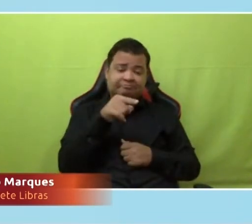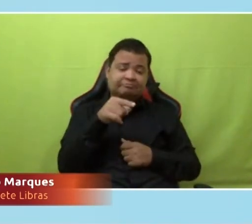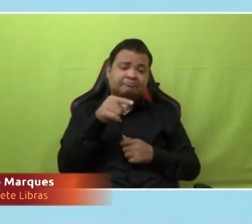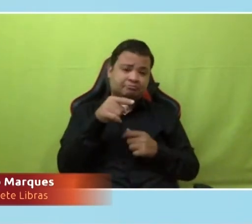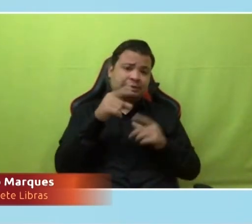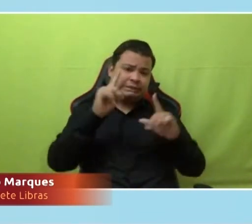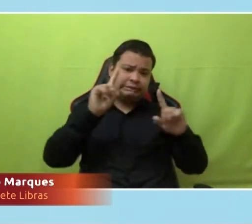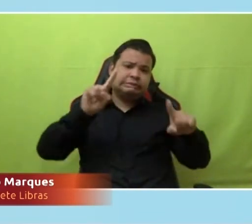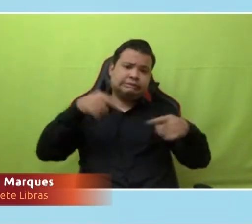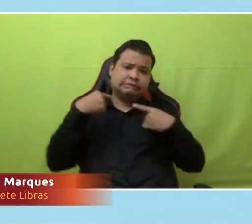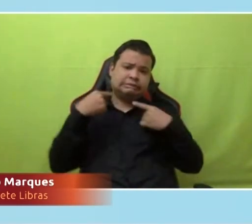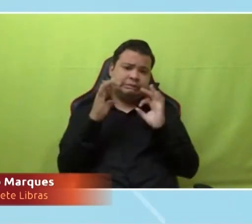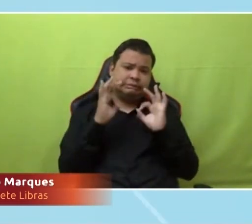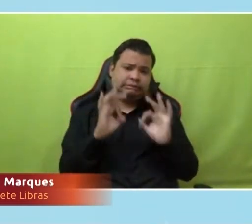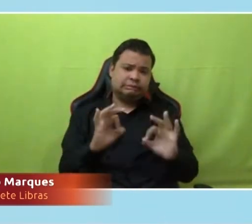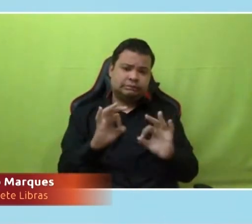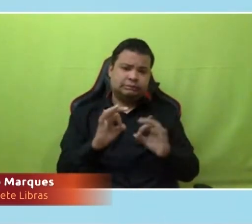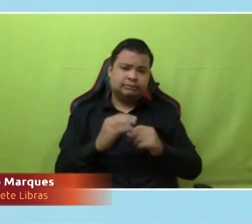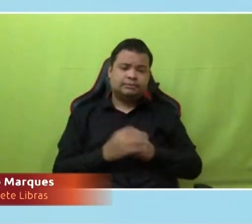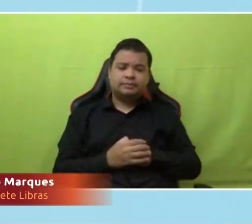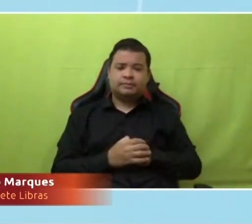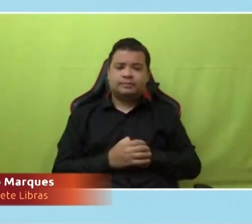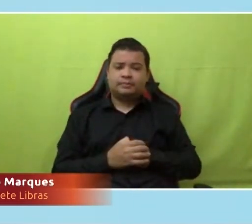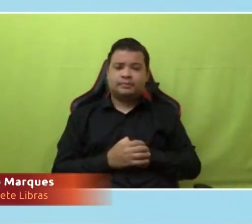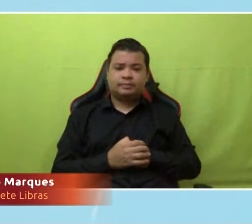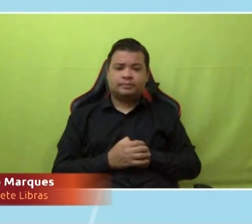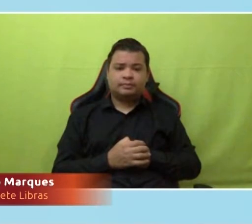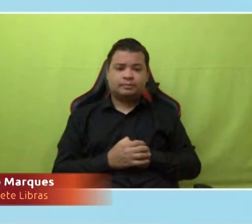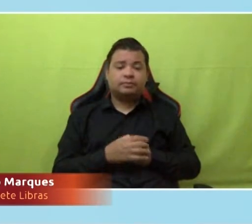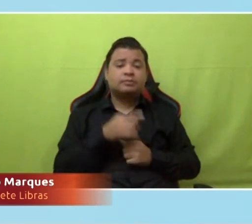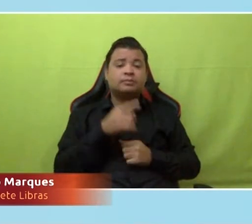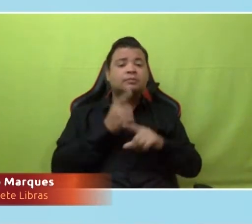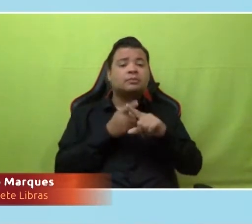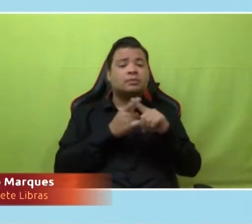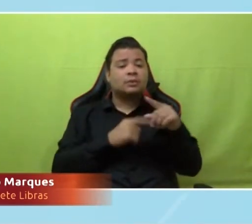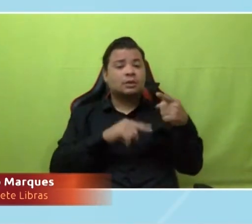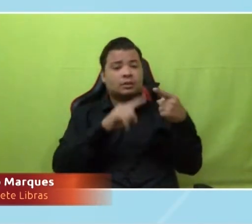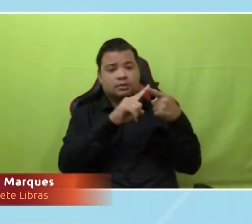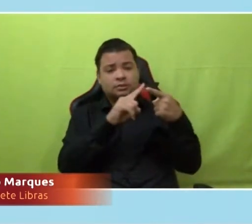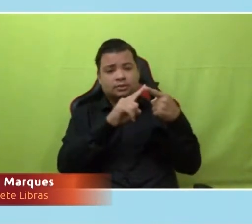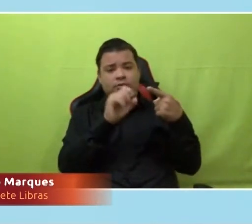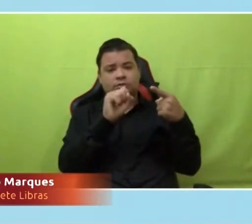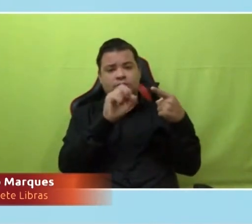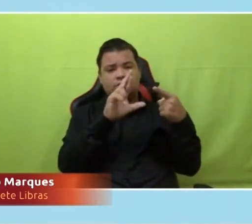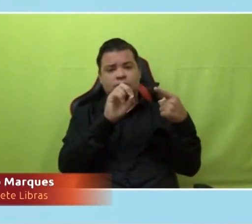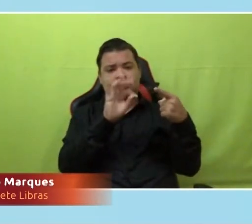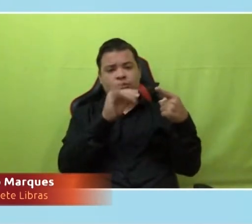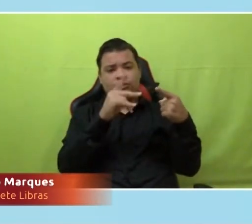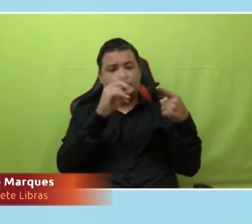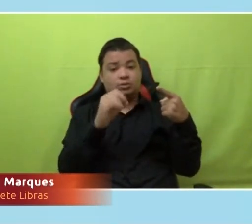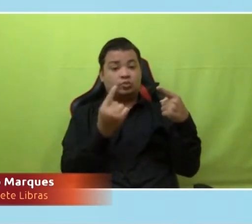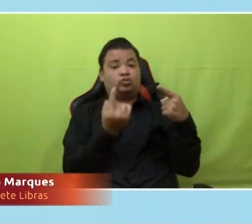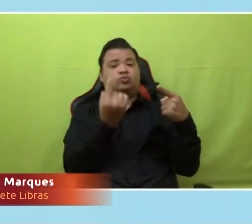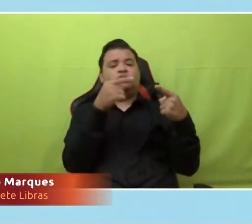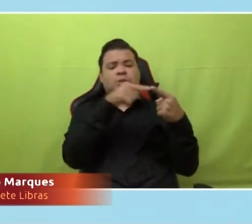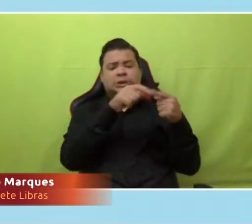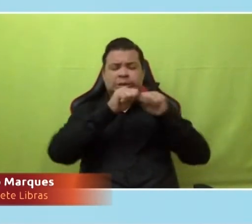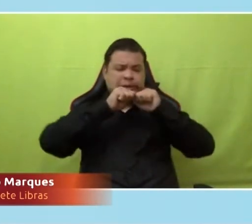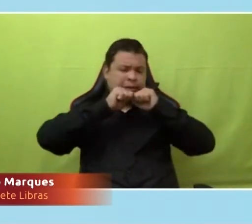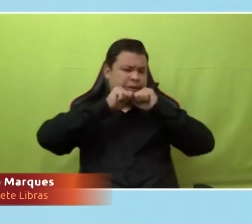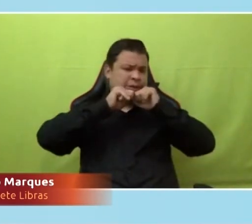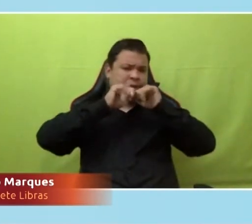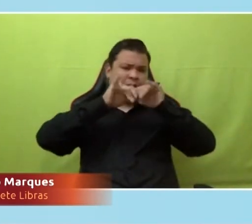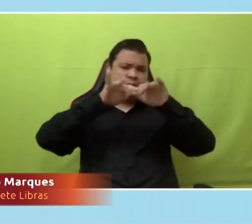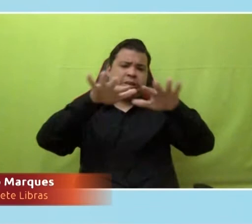desafios para a gente hoje. A gente tem esse sorotipo 1 circulando de forma muito intensa no Brasil desde o